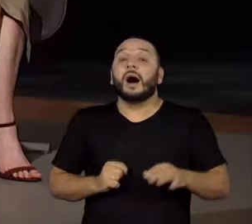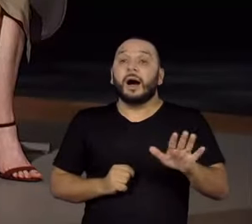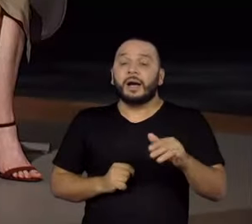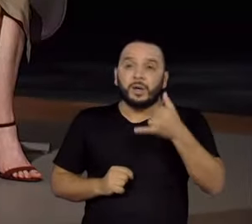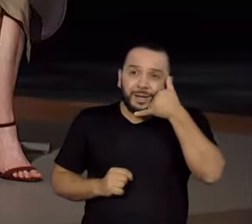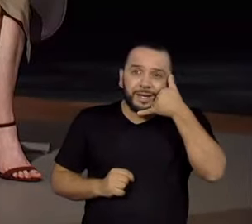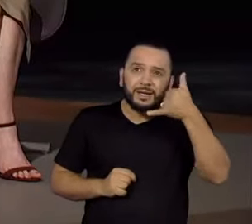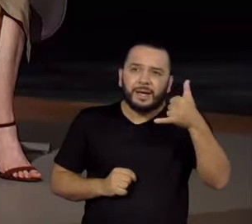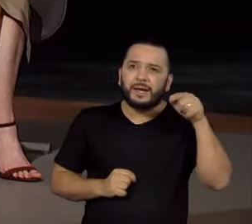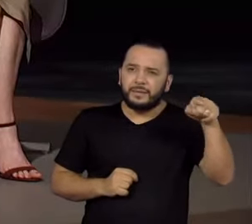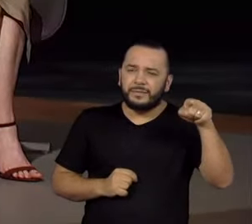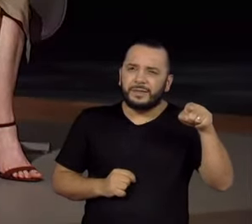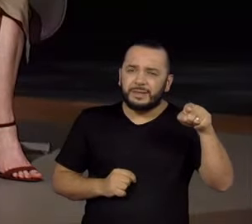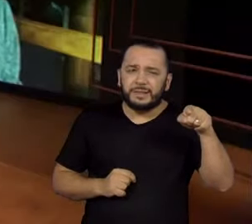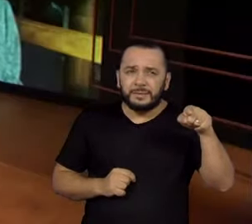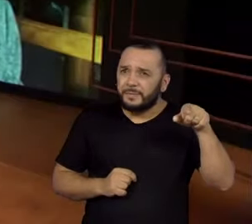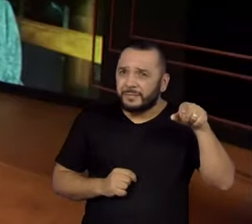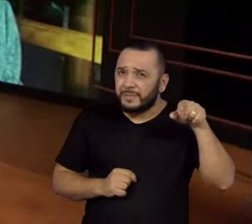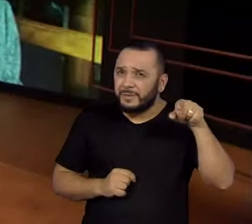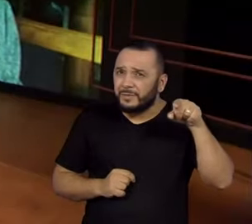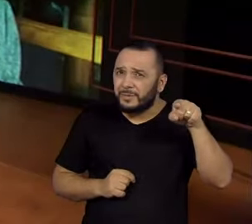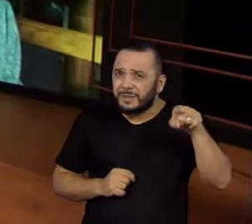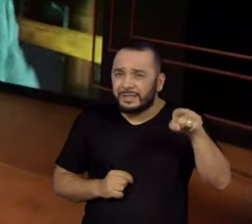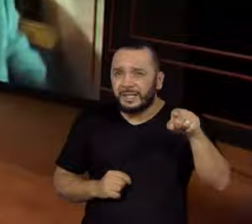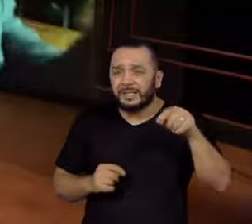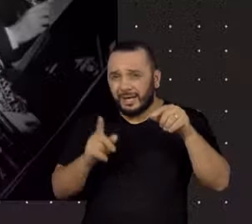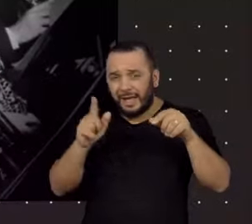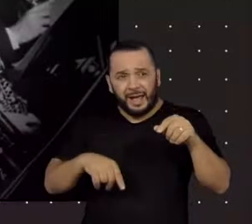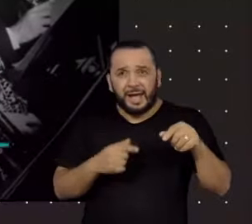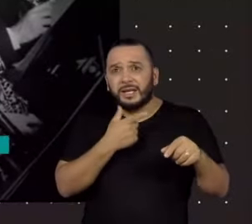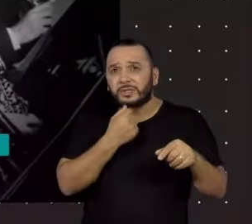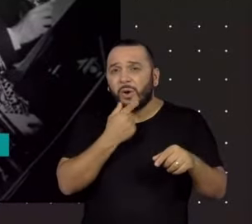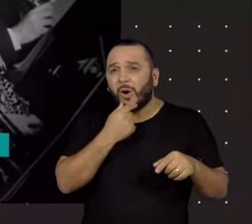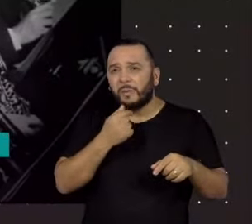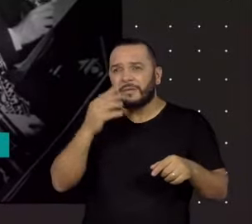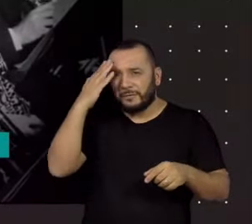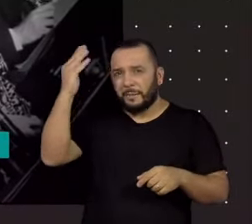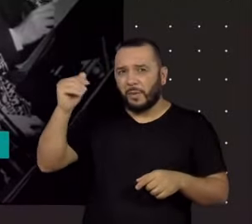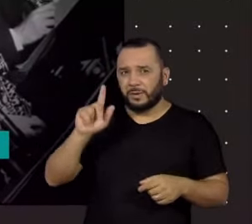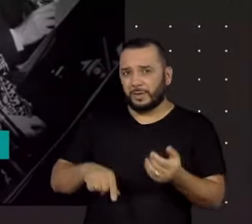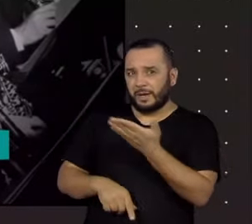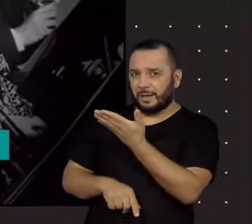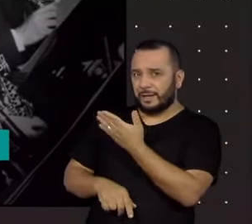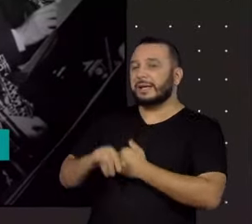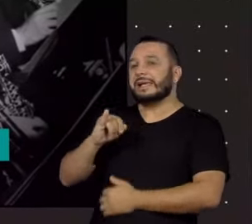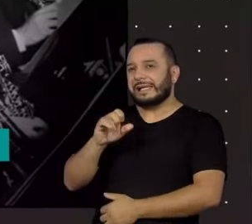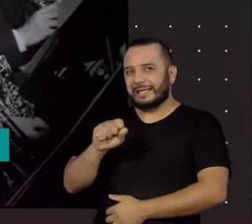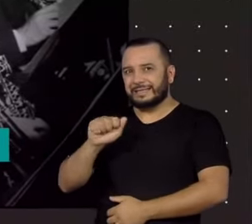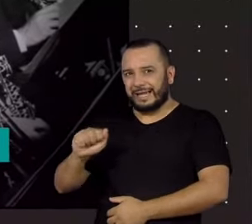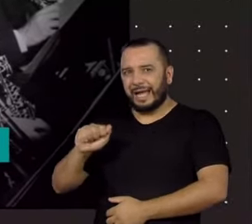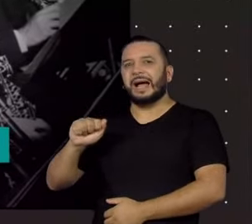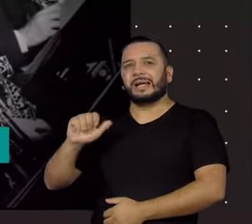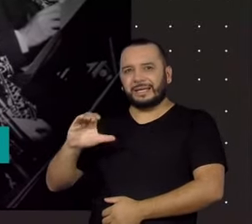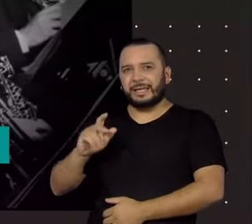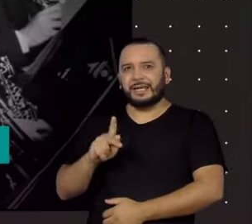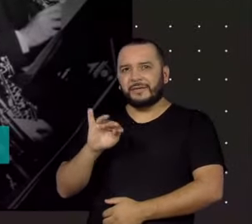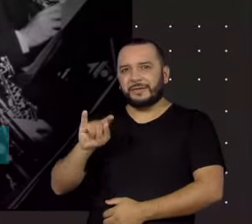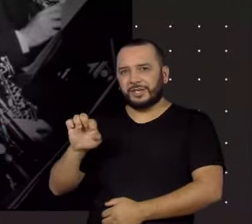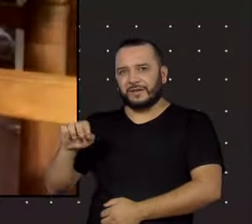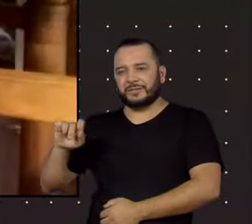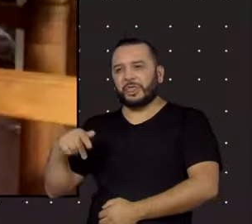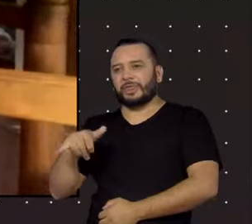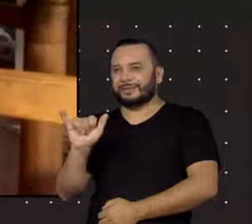disse, a Flor, a secretária, seria por acaso Isaac Karabichevski? Eu falei, esse mesmo, esse mesmo. Aí foi lá o Isaac tocar oboe no